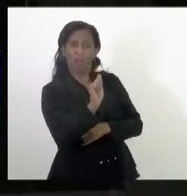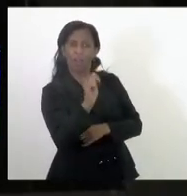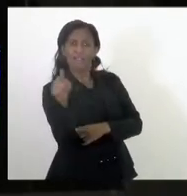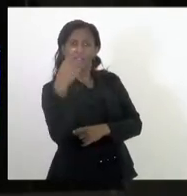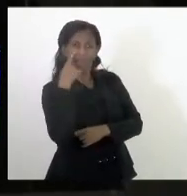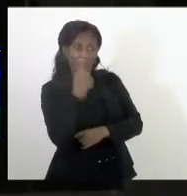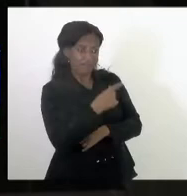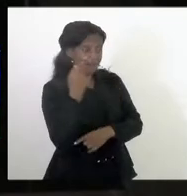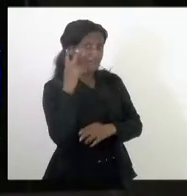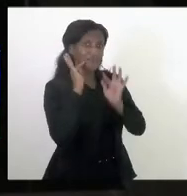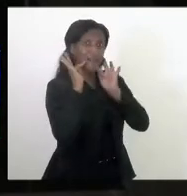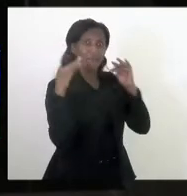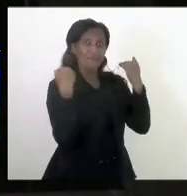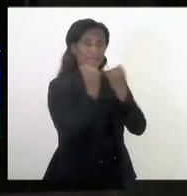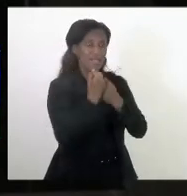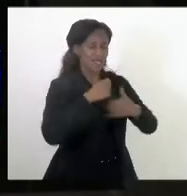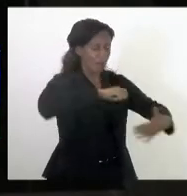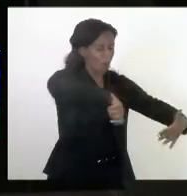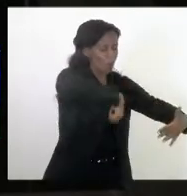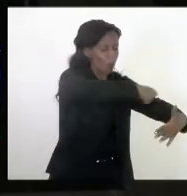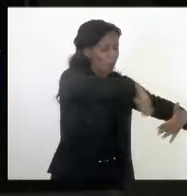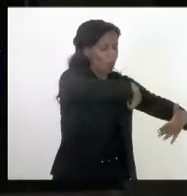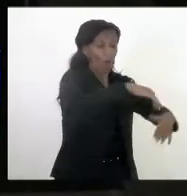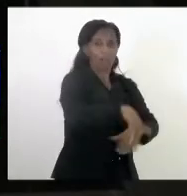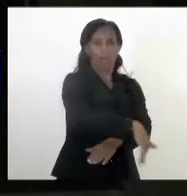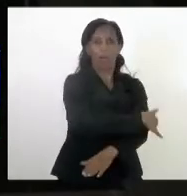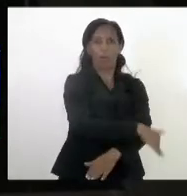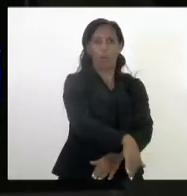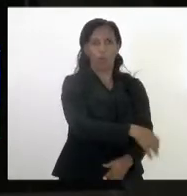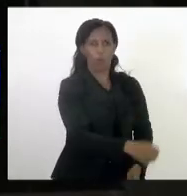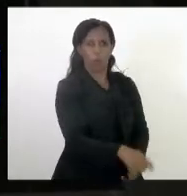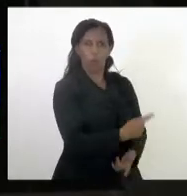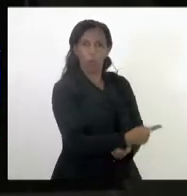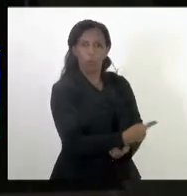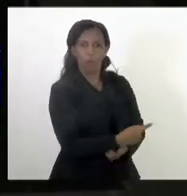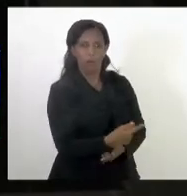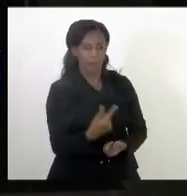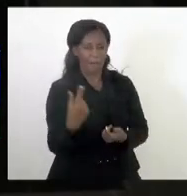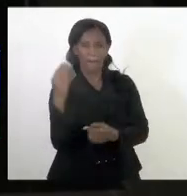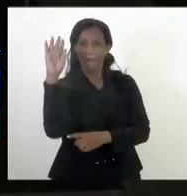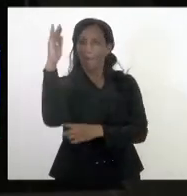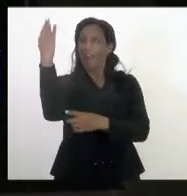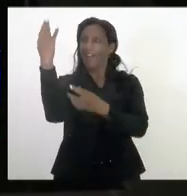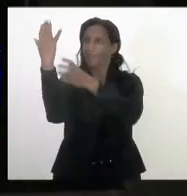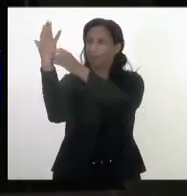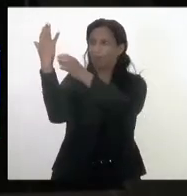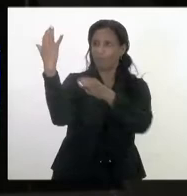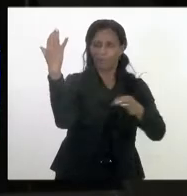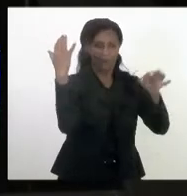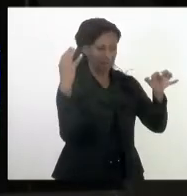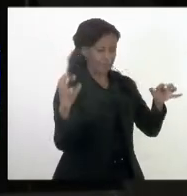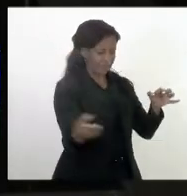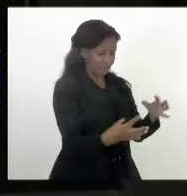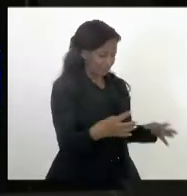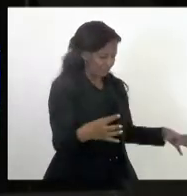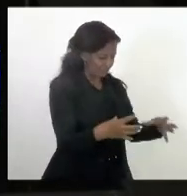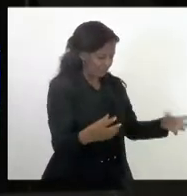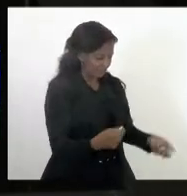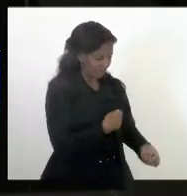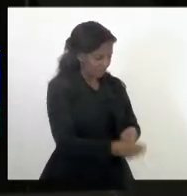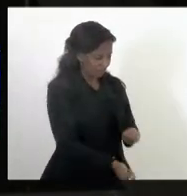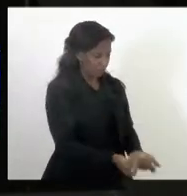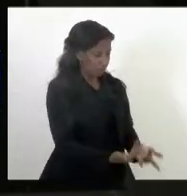famílias inteiras cozinhando na rua, com gravetos. Isso é sério demais.